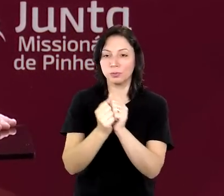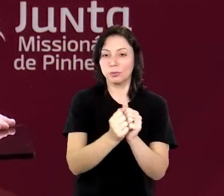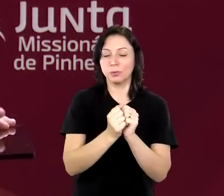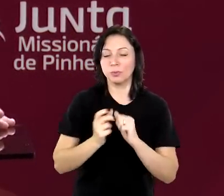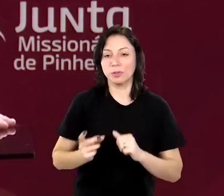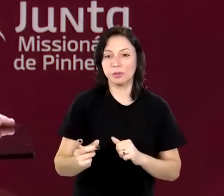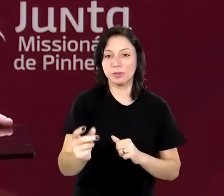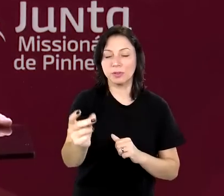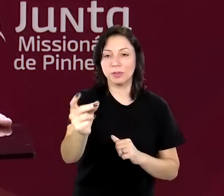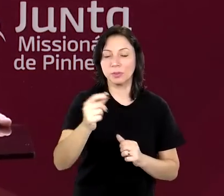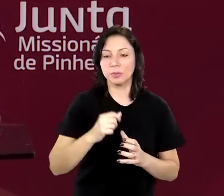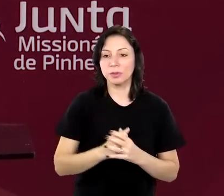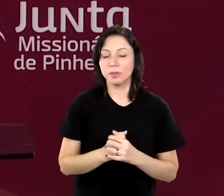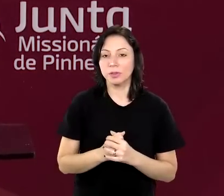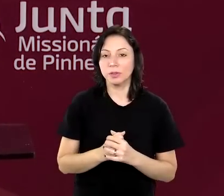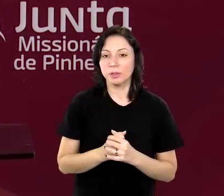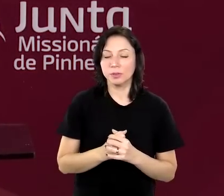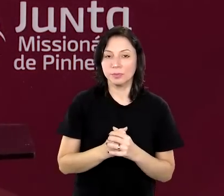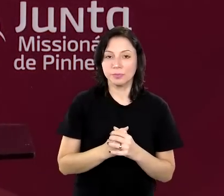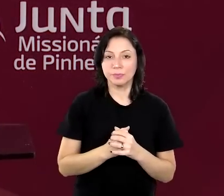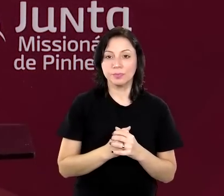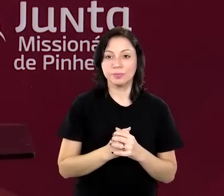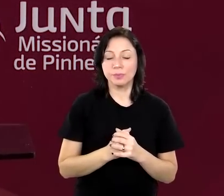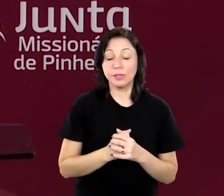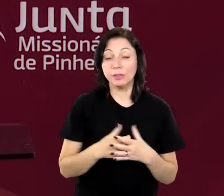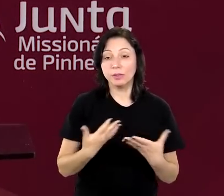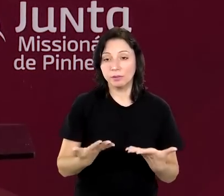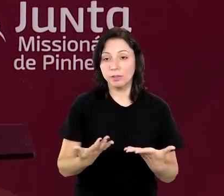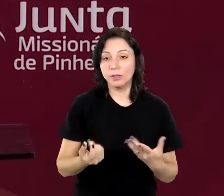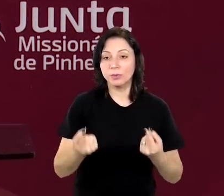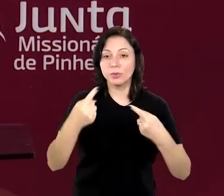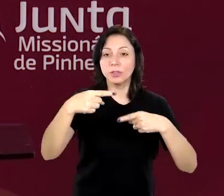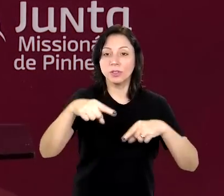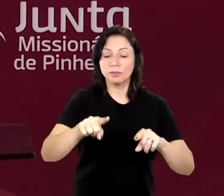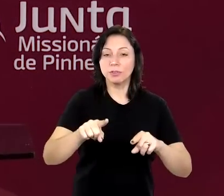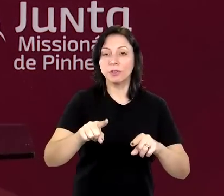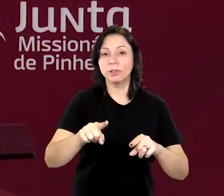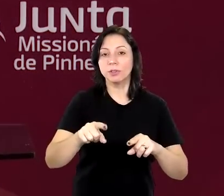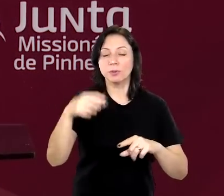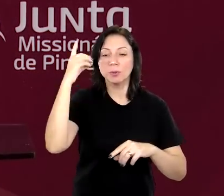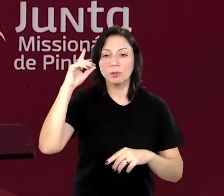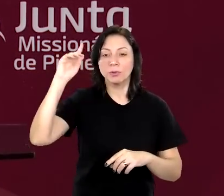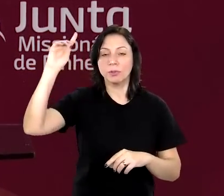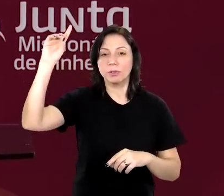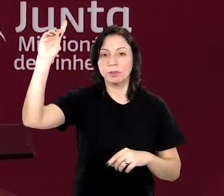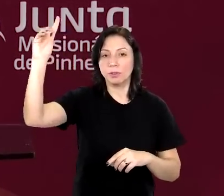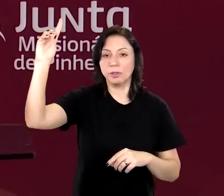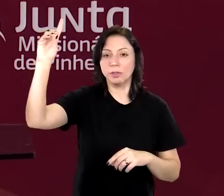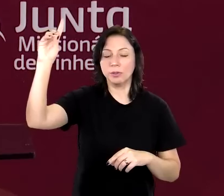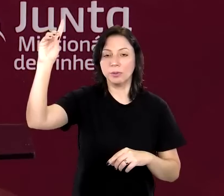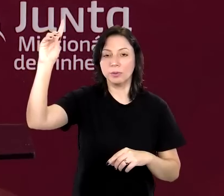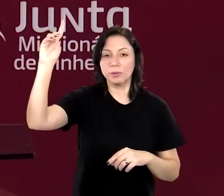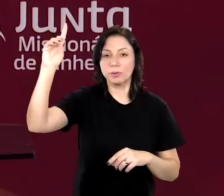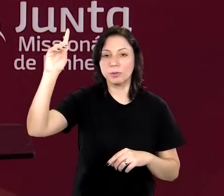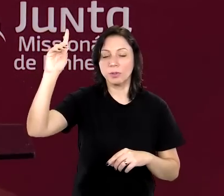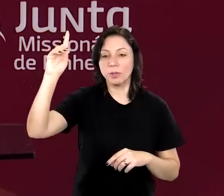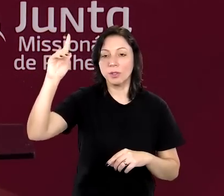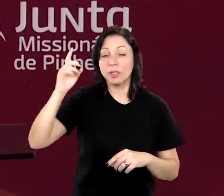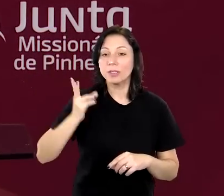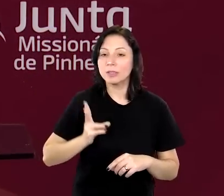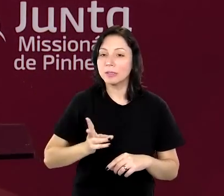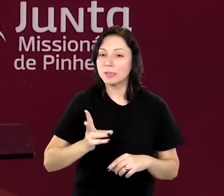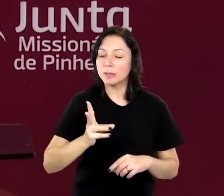Isso significa que nenhum desafio de Deus na minha vida e na sua vida será cumprida pela minha habilidade, pela minha capacidade,